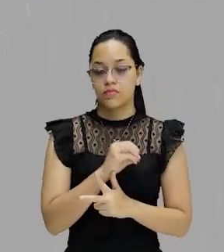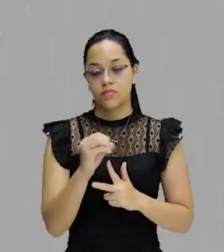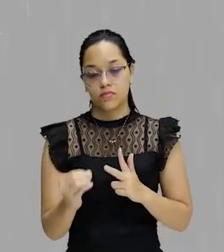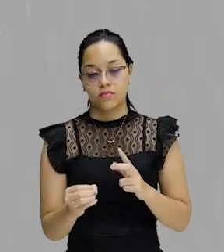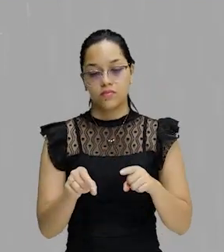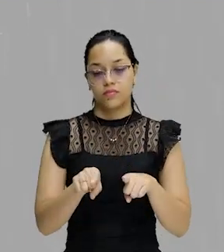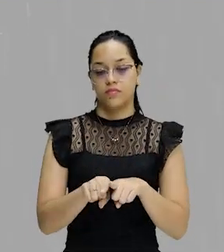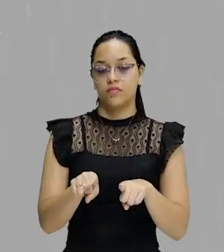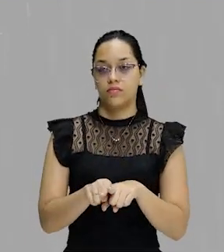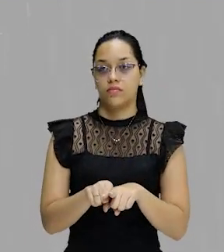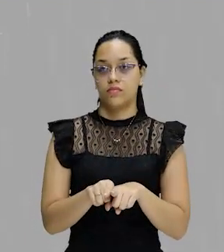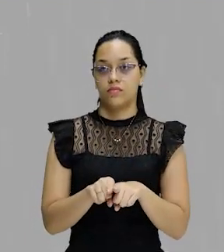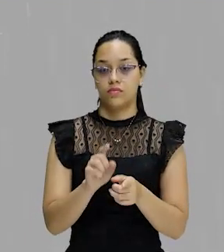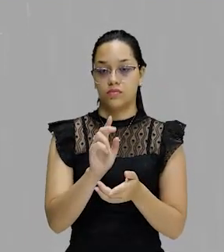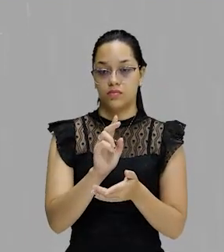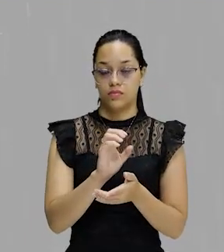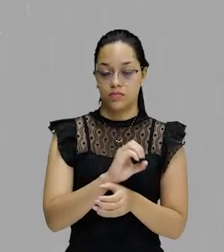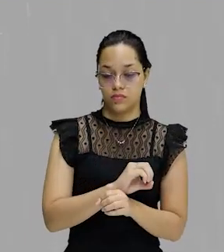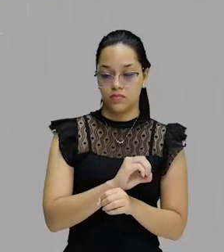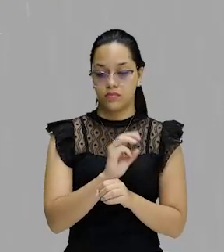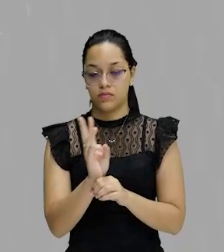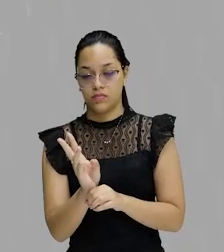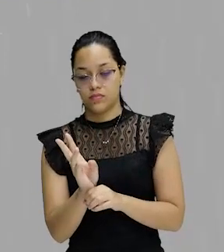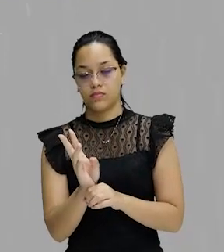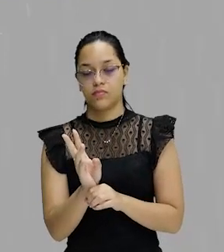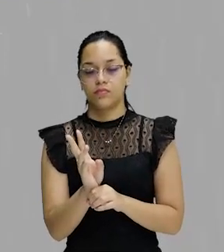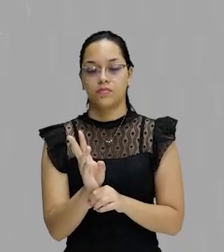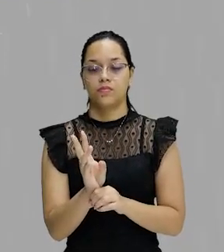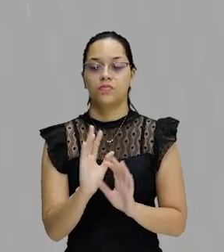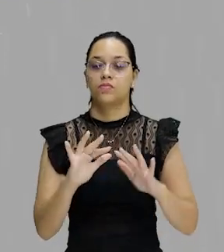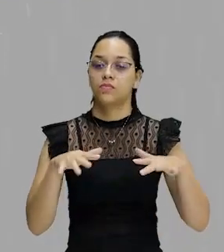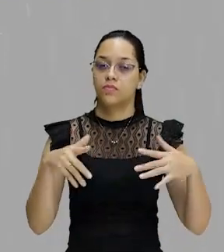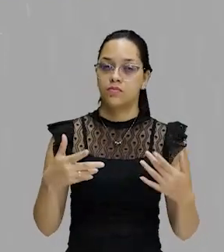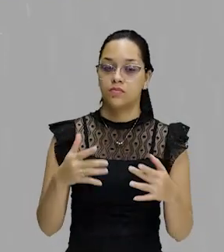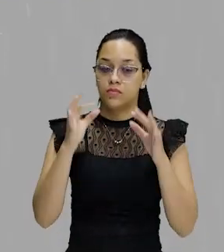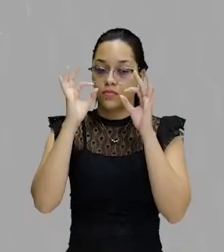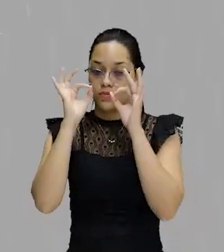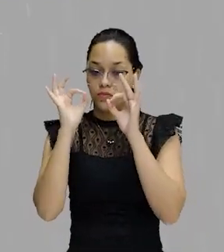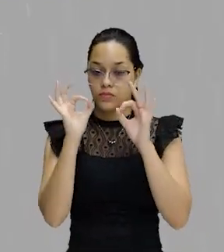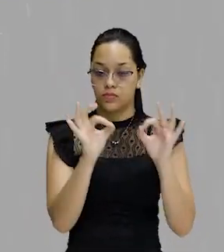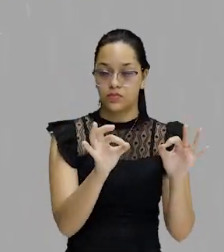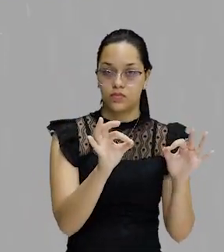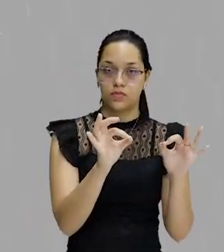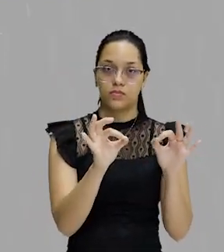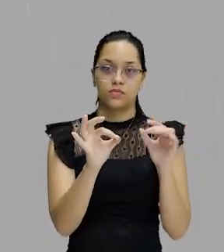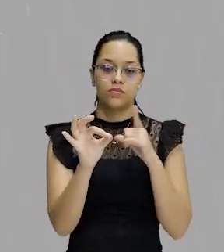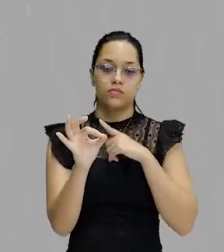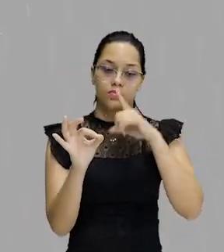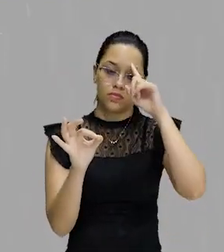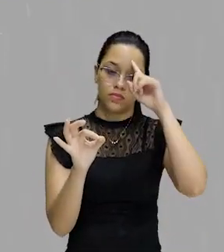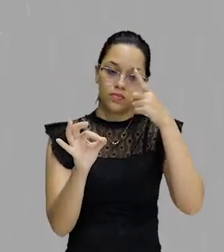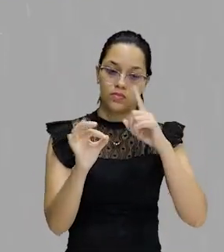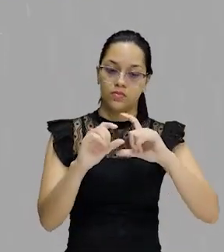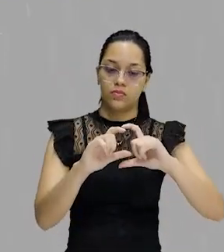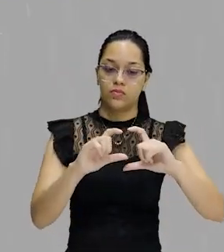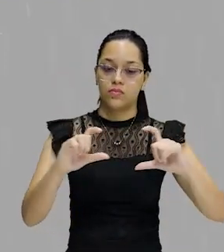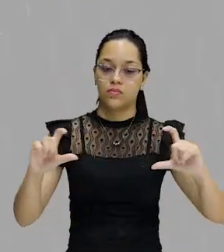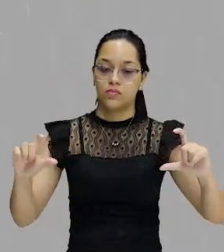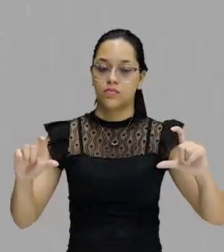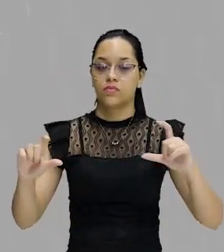até mesmo da Universidade Estadual do Maranhão. Ok? Então, fique atentos para o comando da questão,